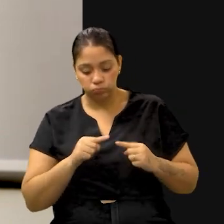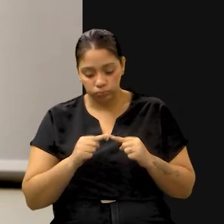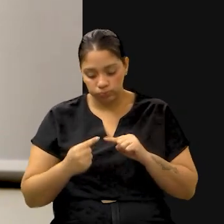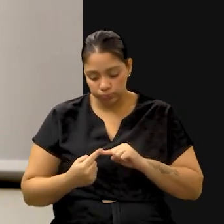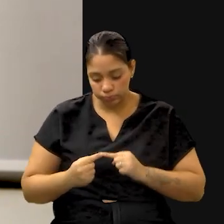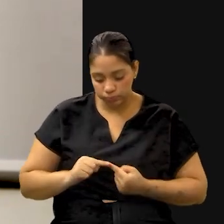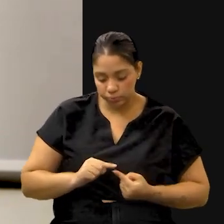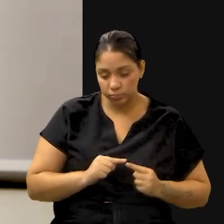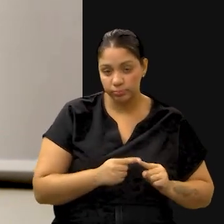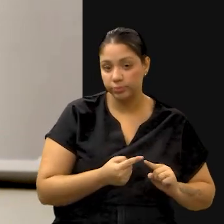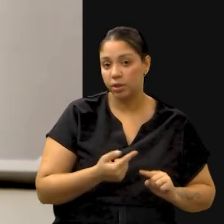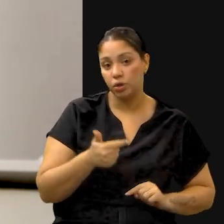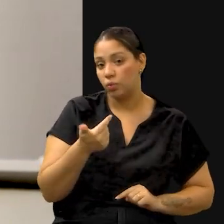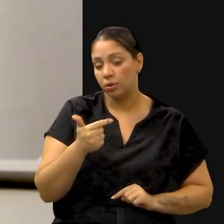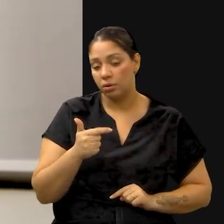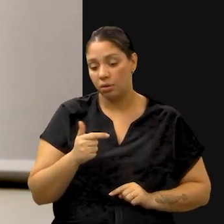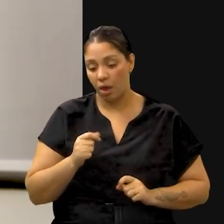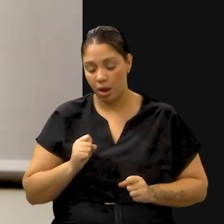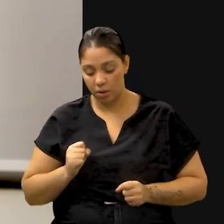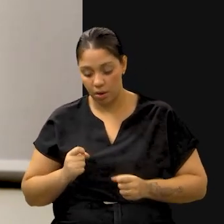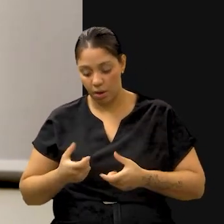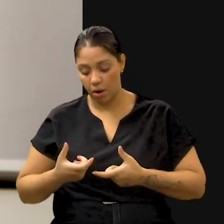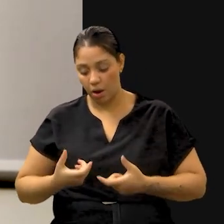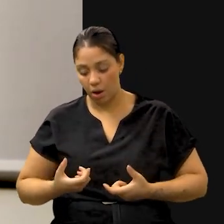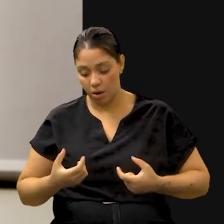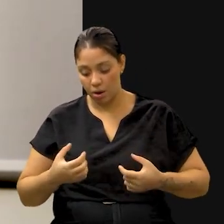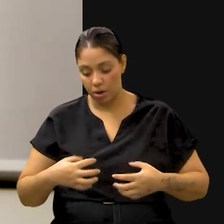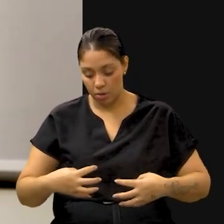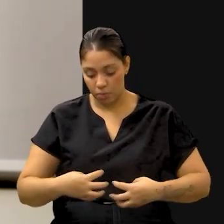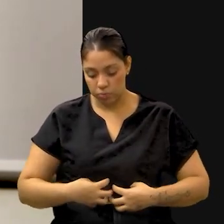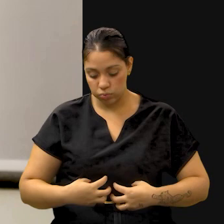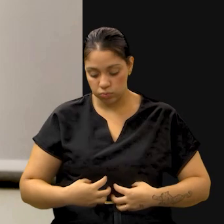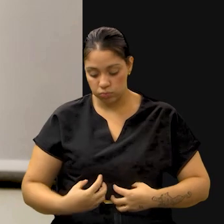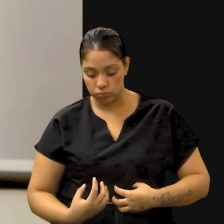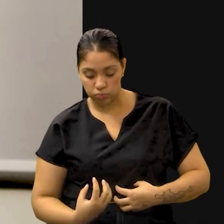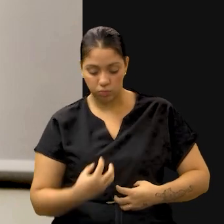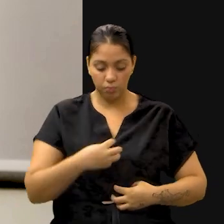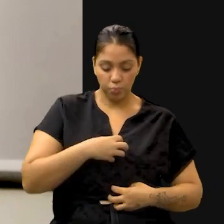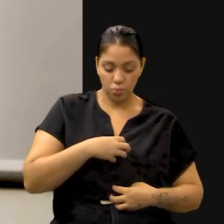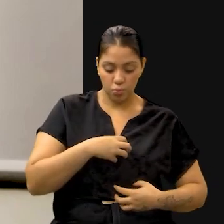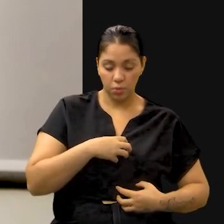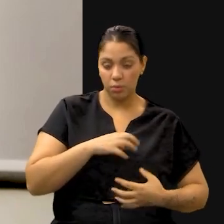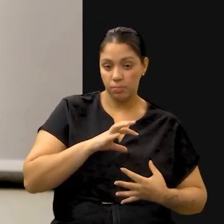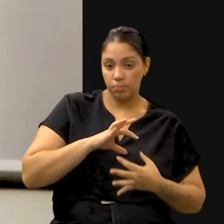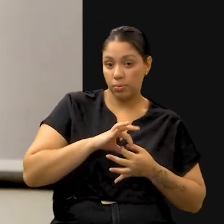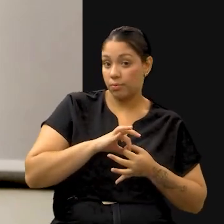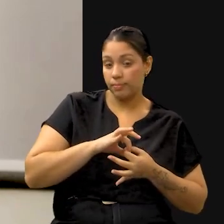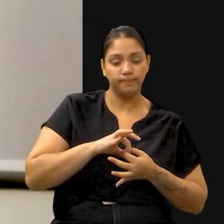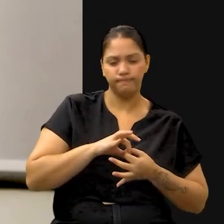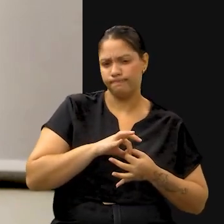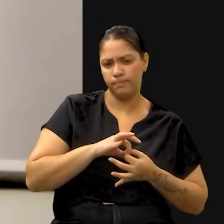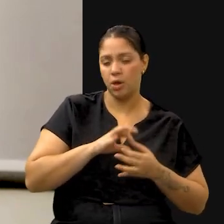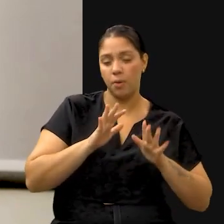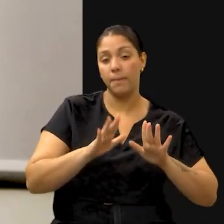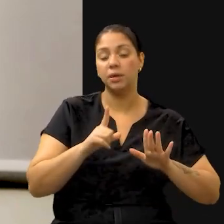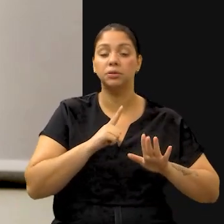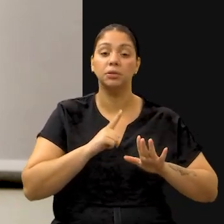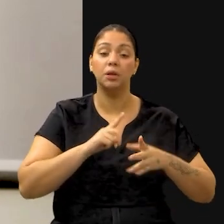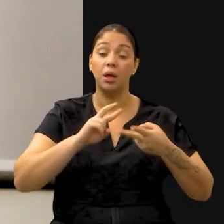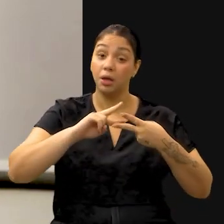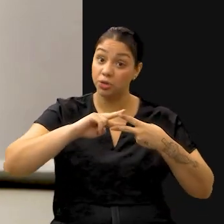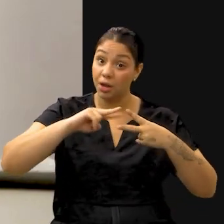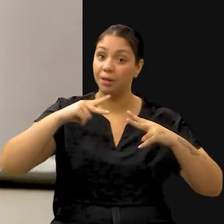né? Não é de um órgão que migrou para outro, mas são tumores que podem estar relacionados a uma síndrome